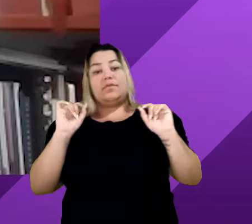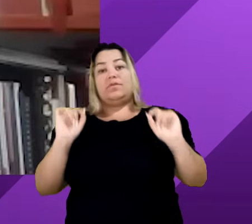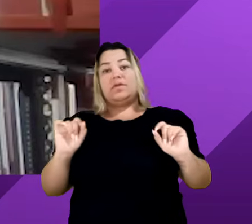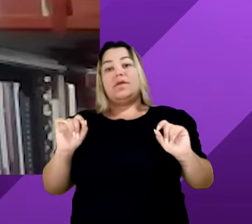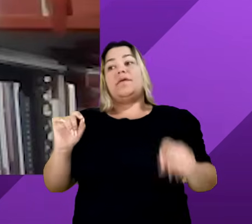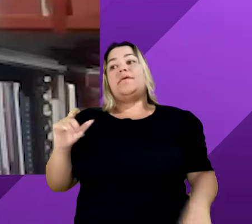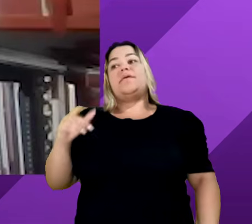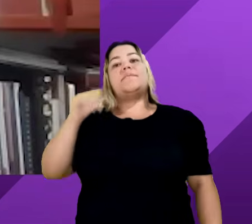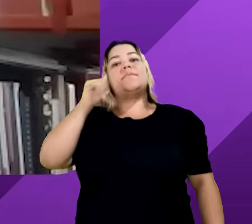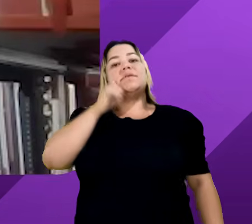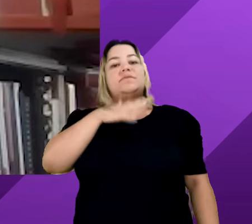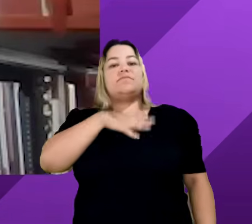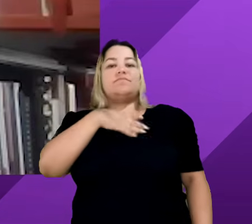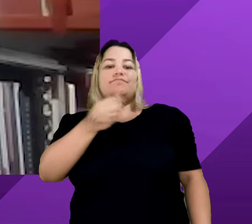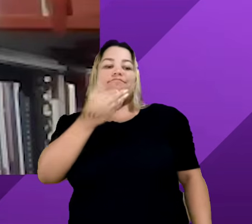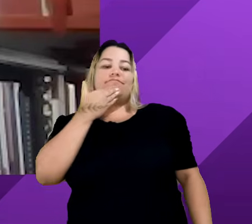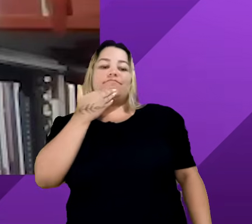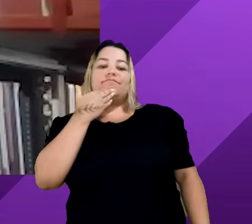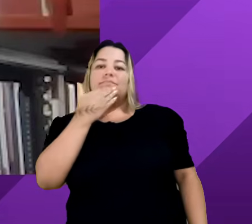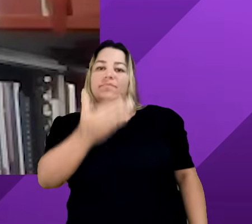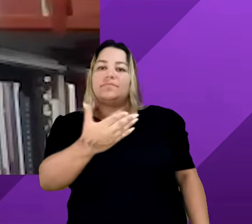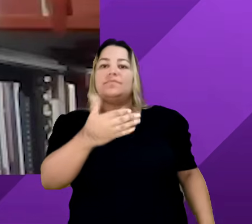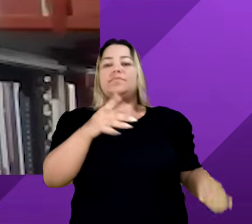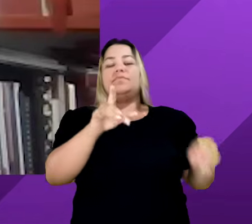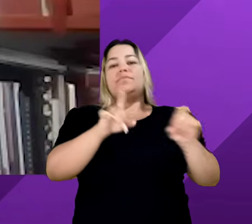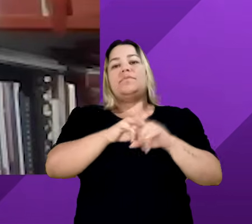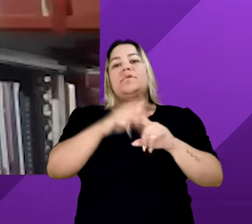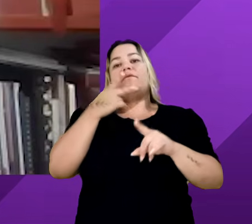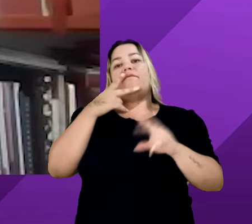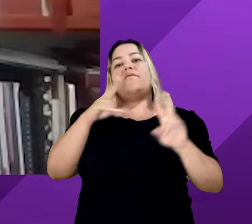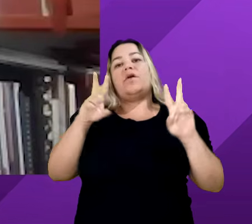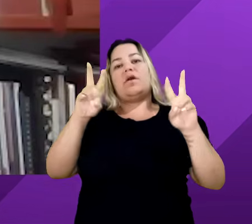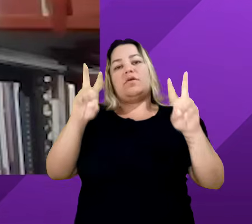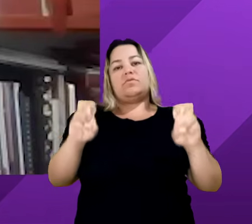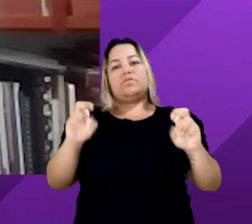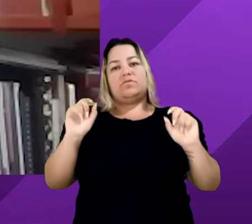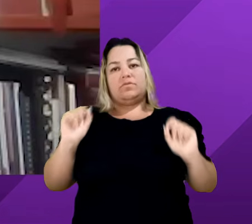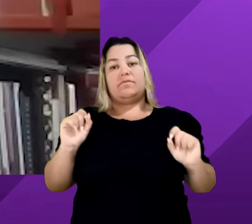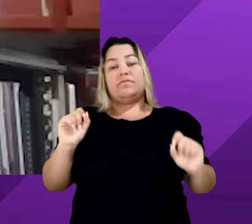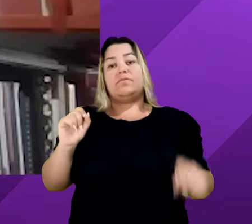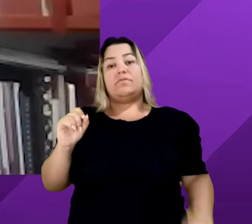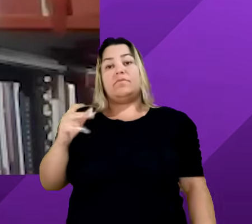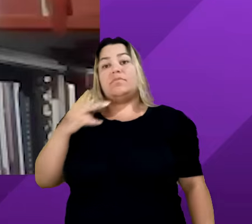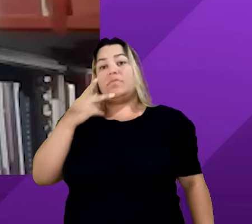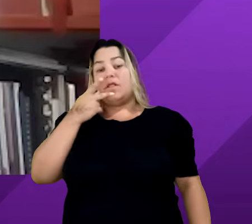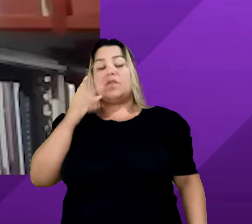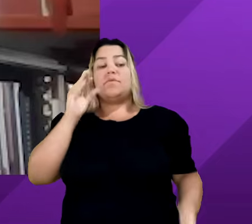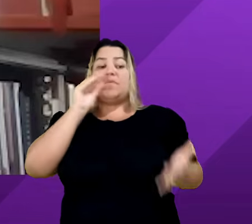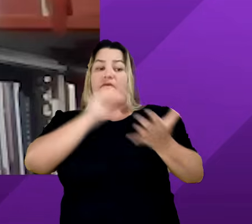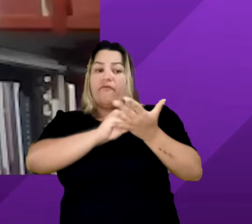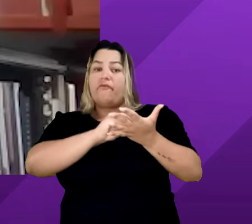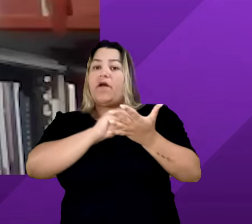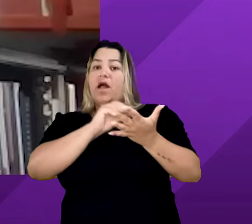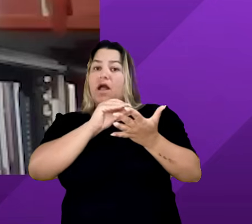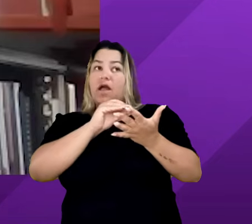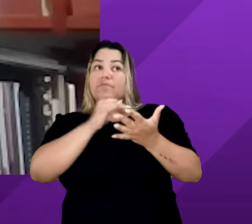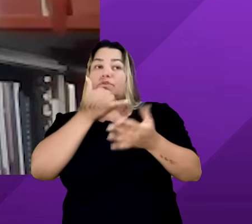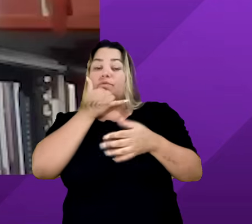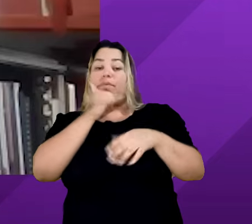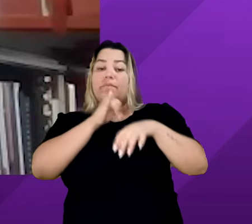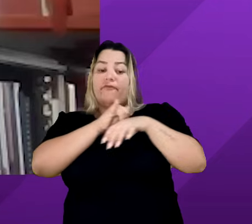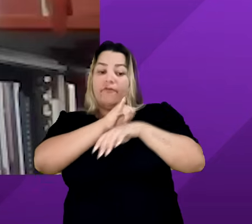pediram para me deixar de falar sobre esse assunto e disseram que a minha ausência física em casa também ajudou elas